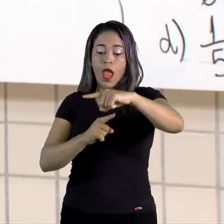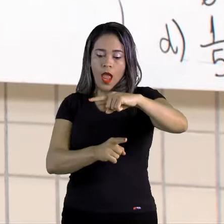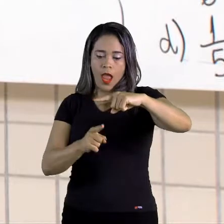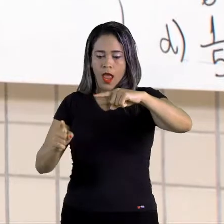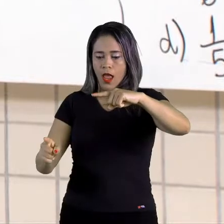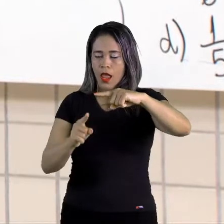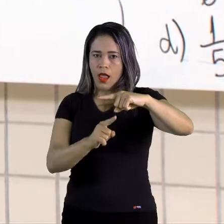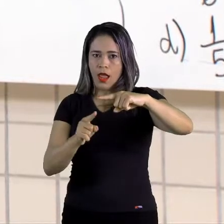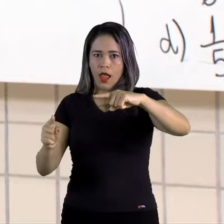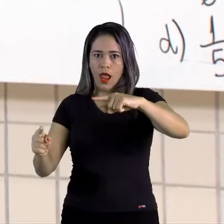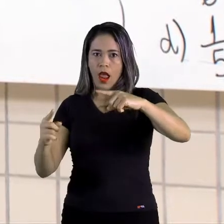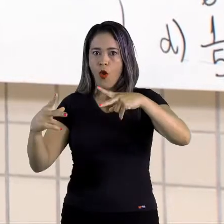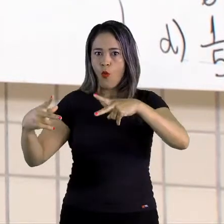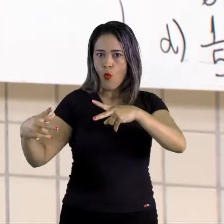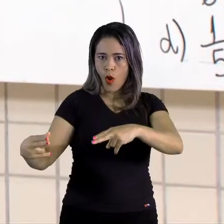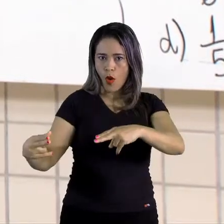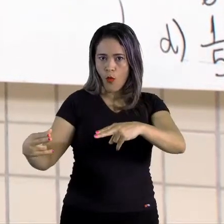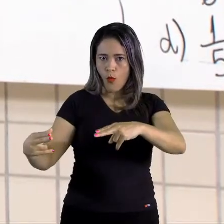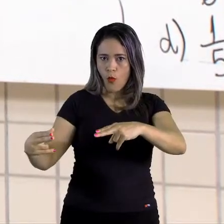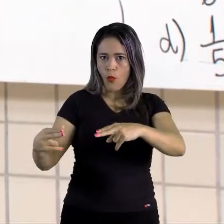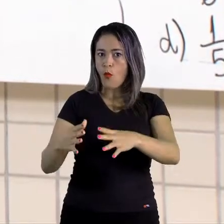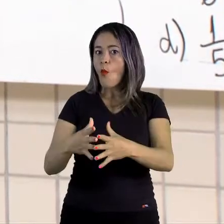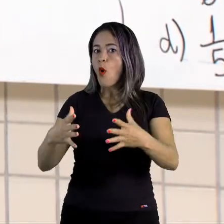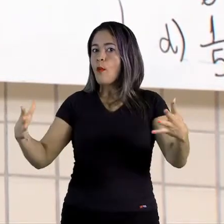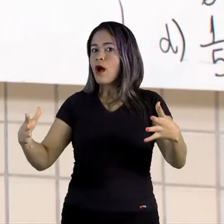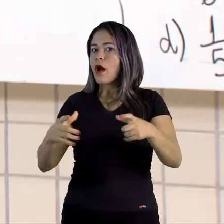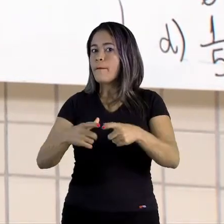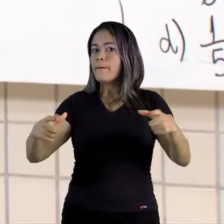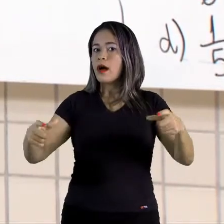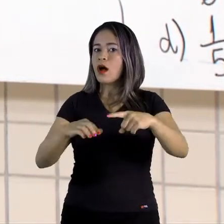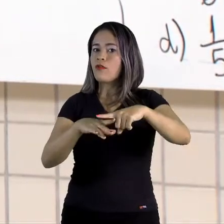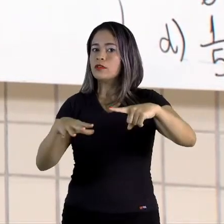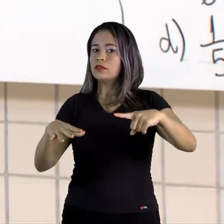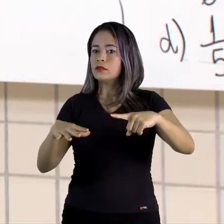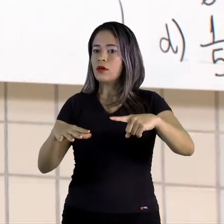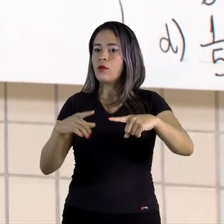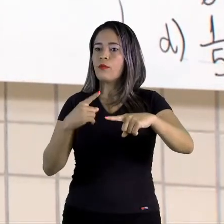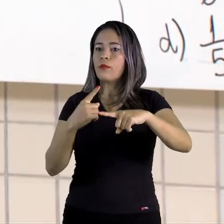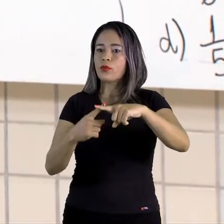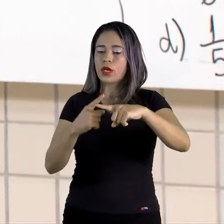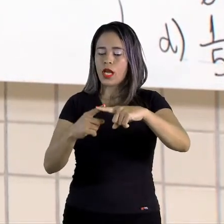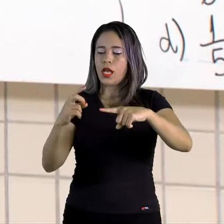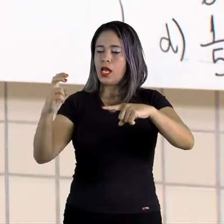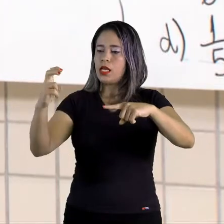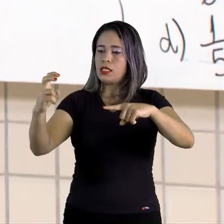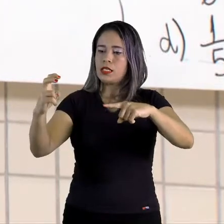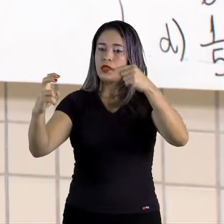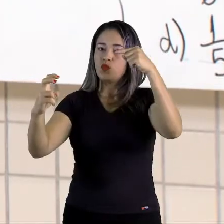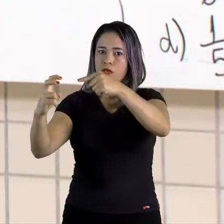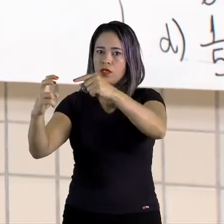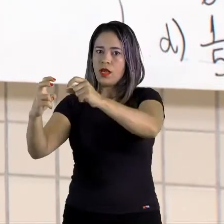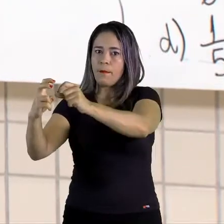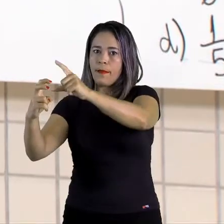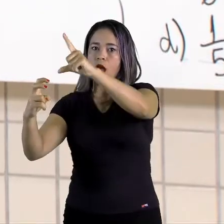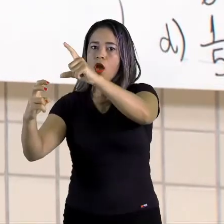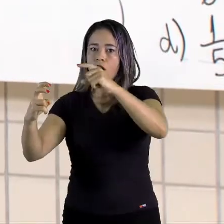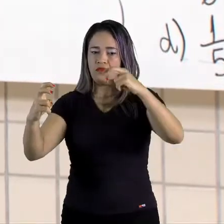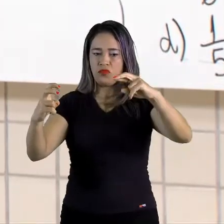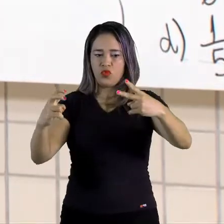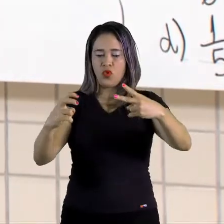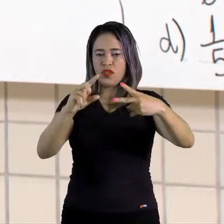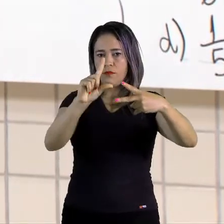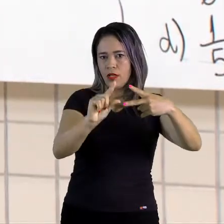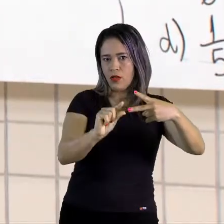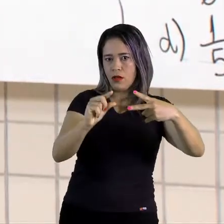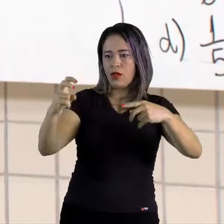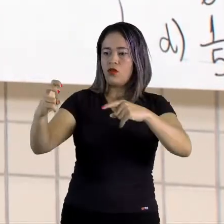são iguais. Então, quem é a maior fração é o 5, porque o número 5 é maior que o 2. Então, 5/7 é